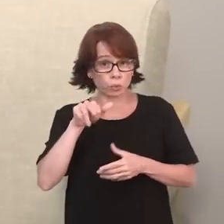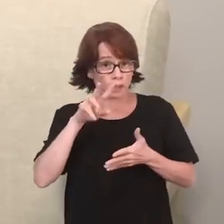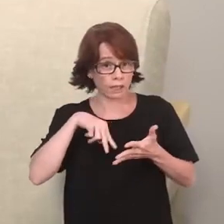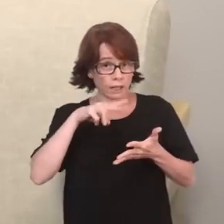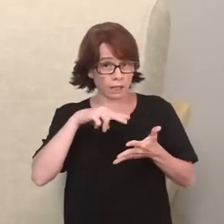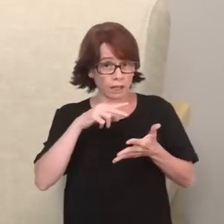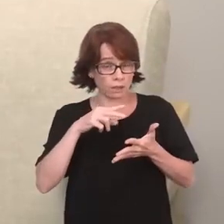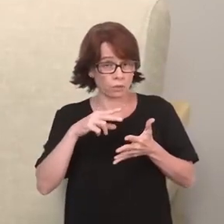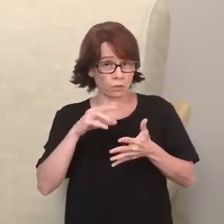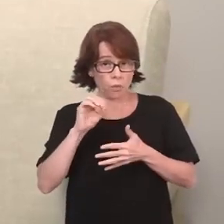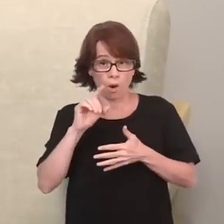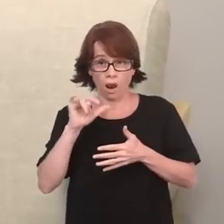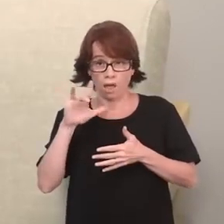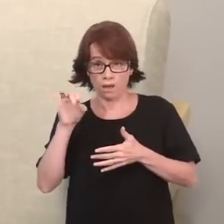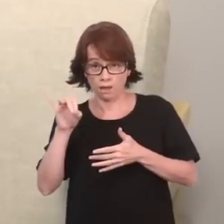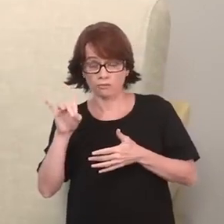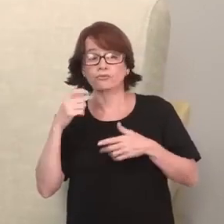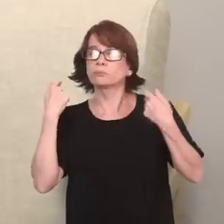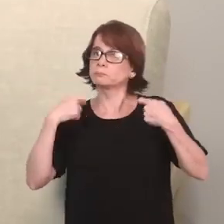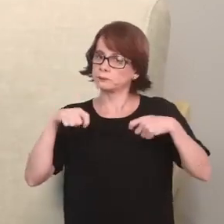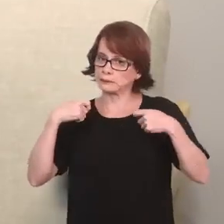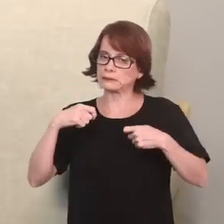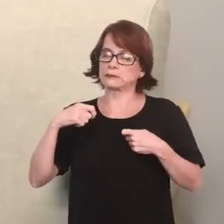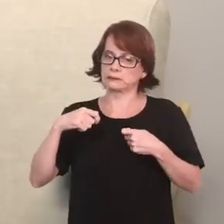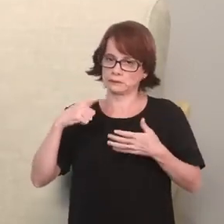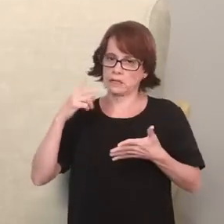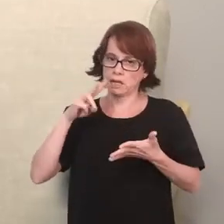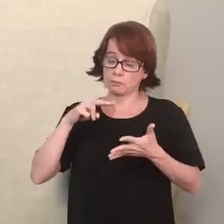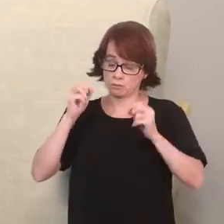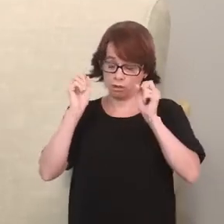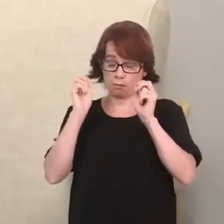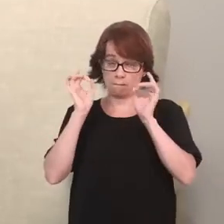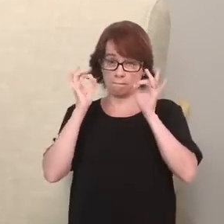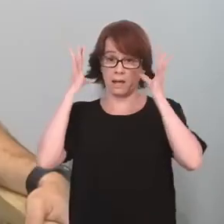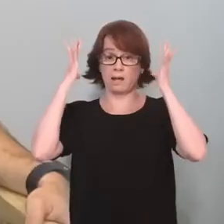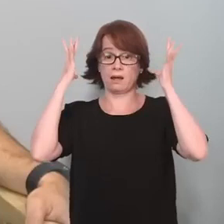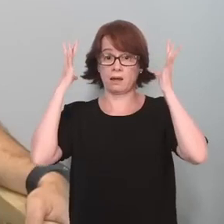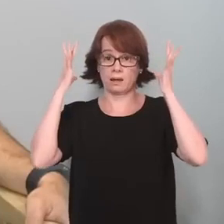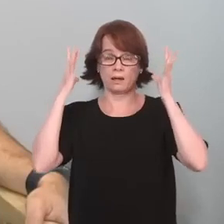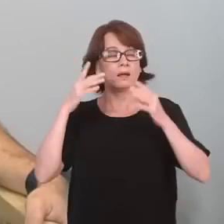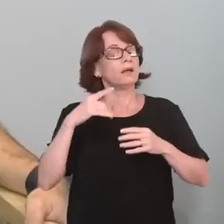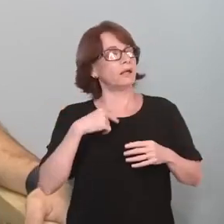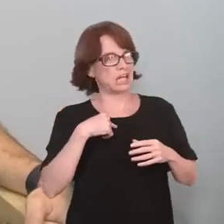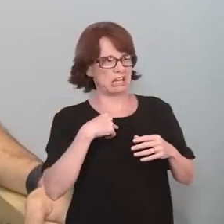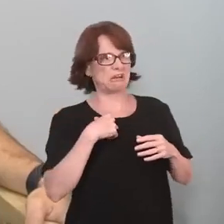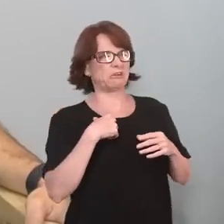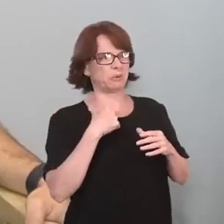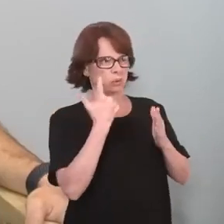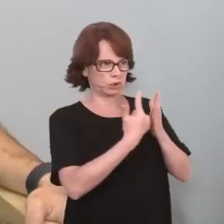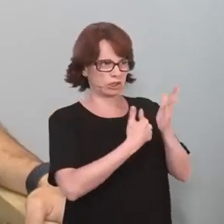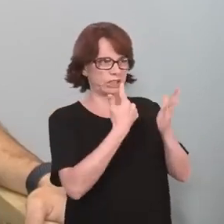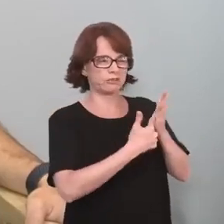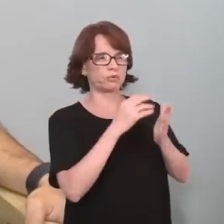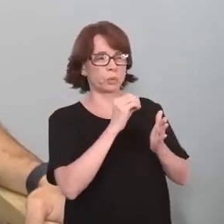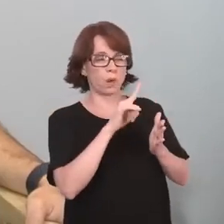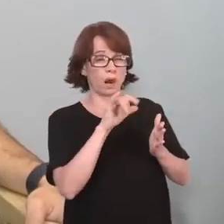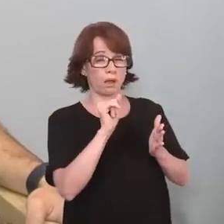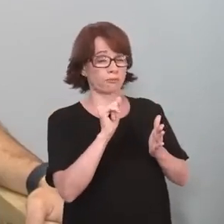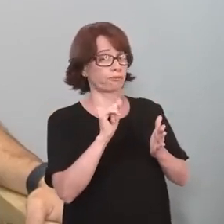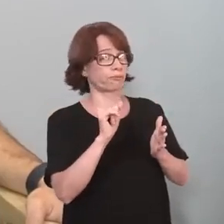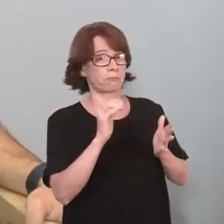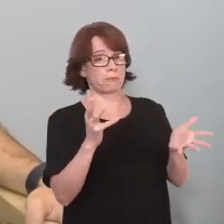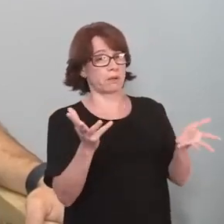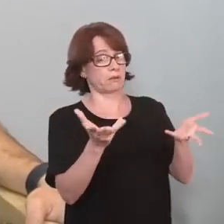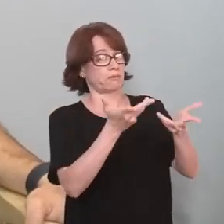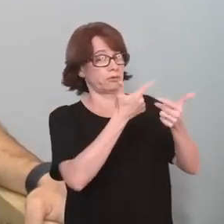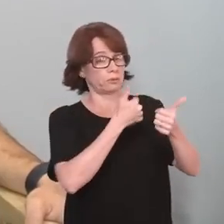porque aí a pessoa vai ter um despertar diferente. A obra do Olavo é espetacular. É espetacular. As pessoas